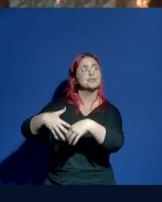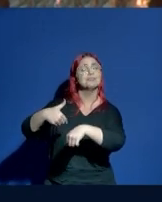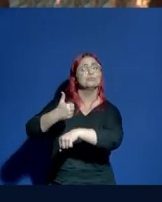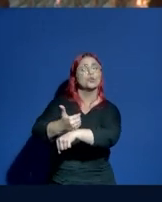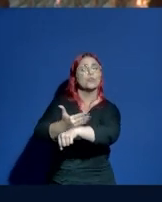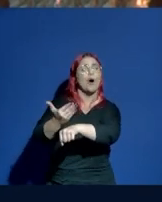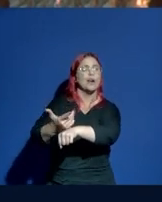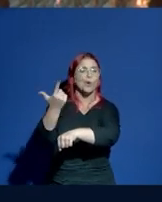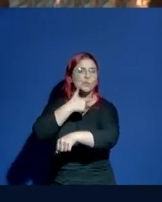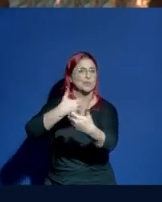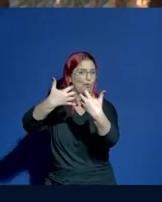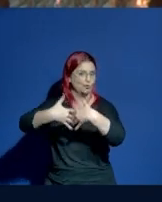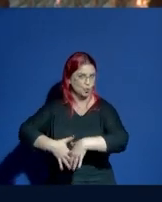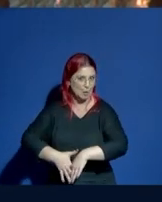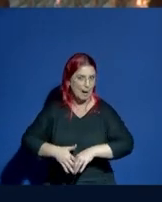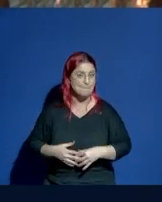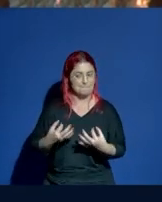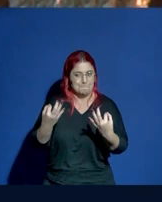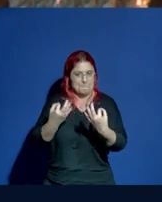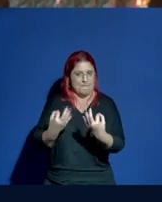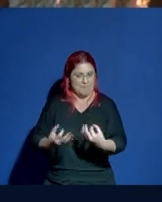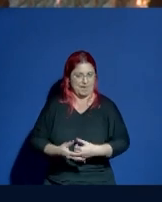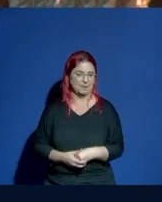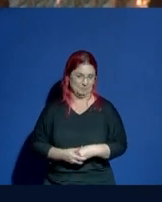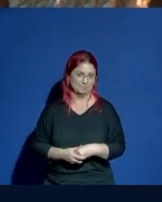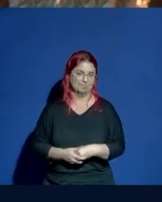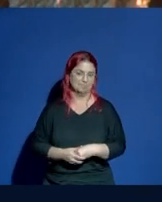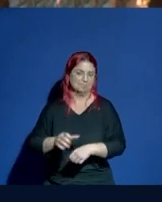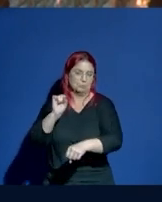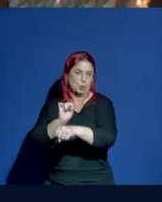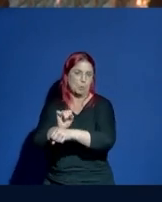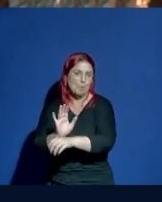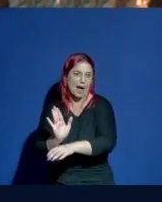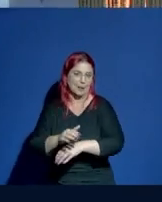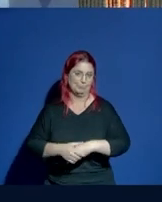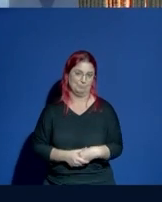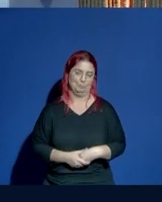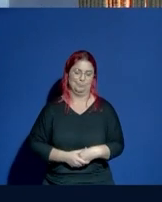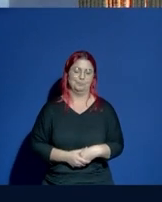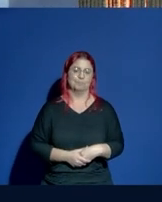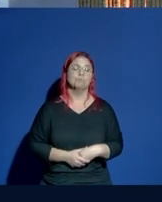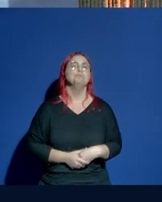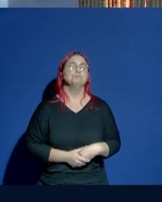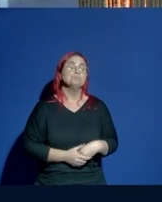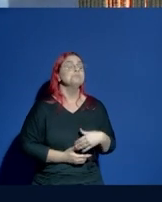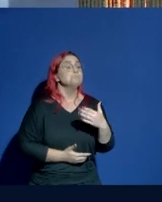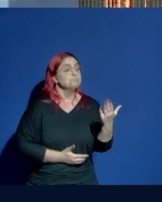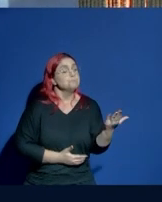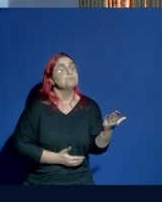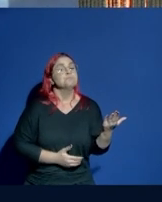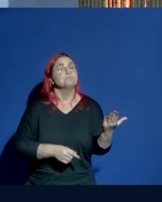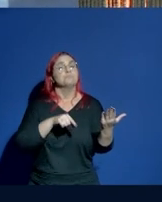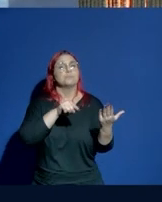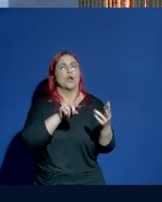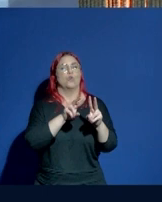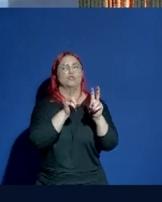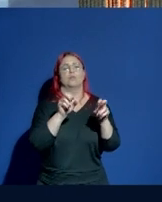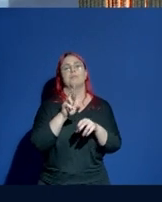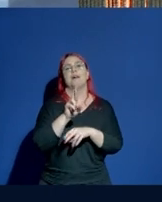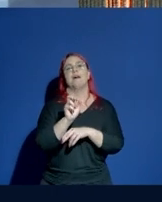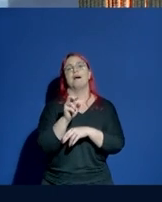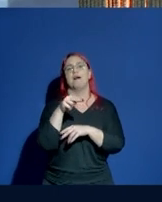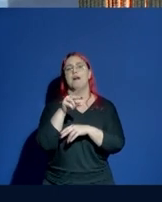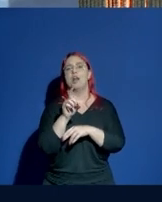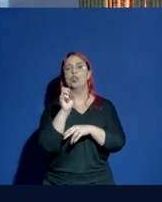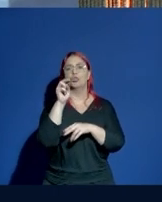forma praticamente perfeita né sem sem intercorrências Sérgio os implementos da Randon